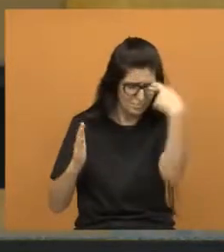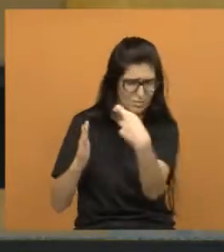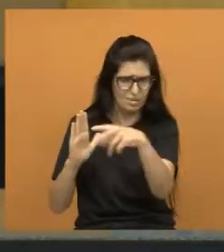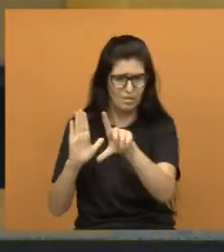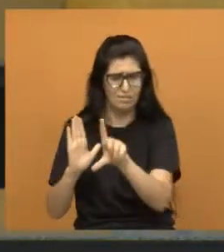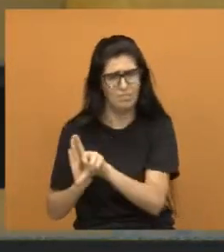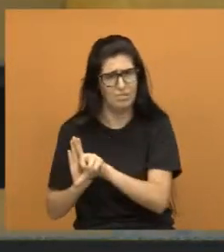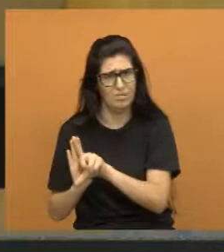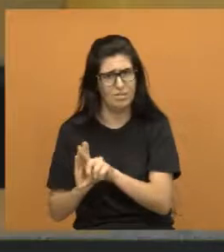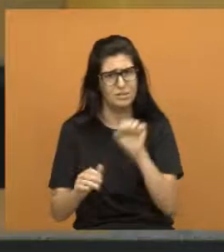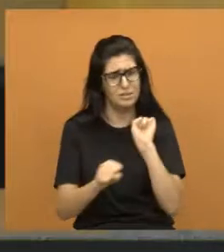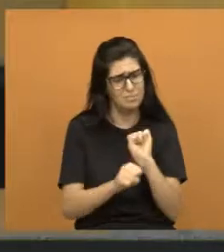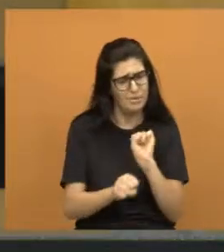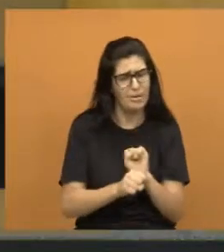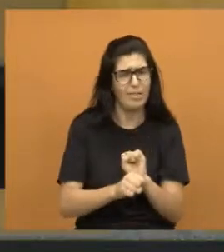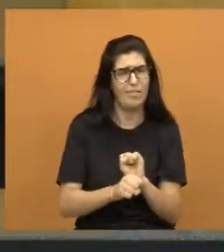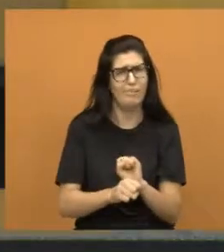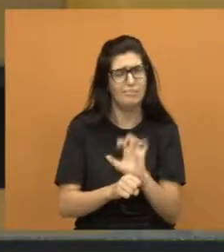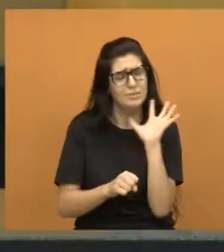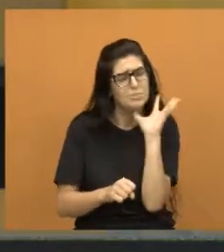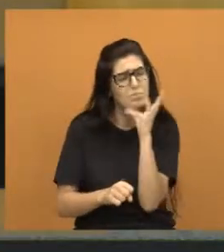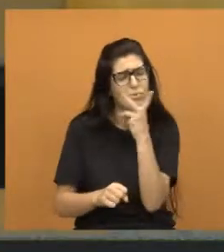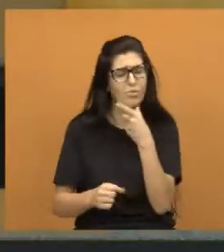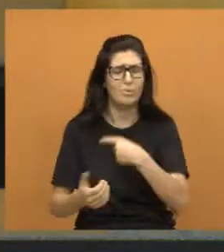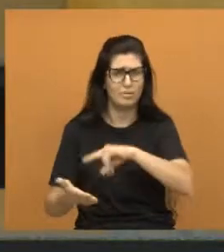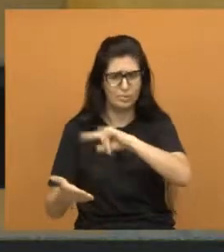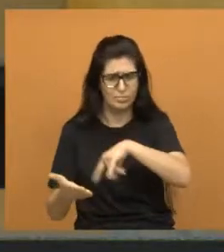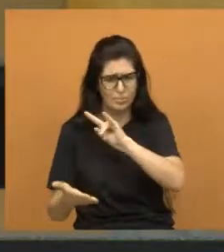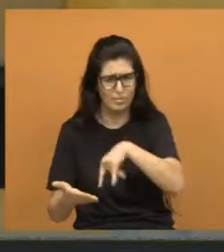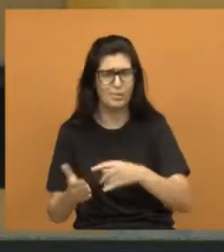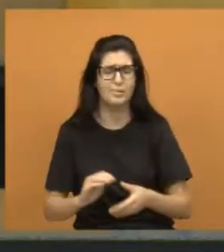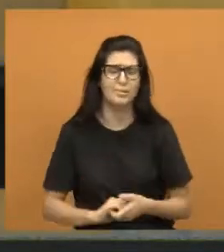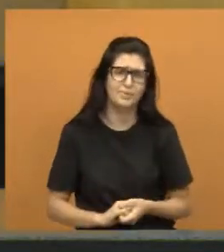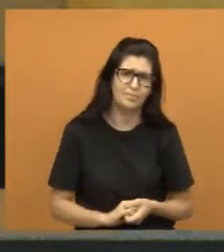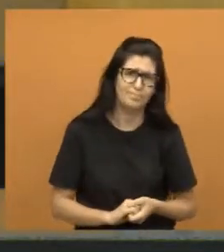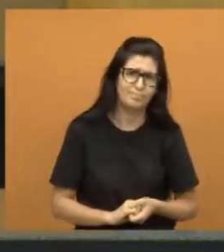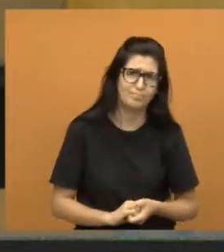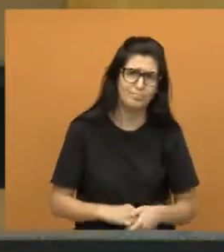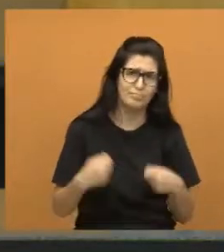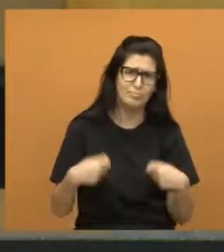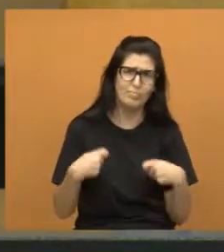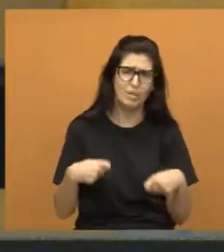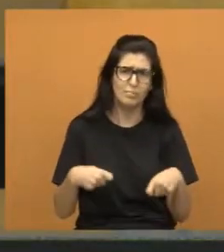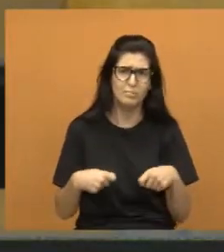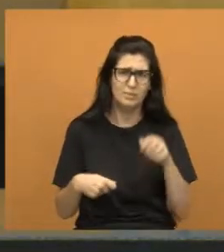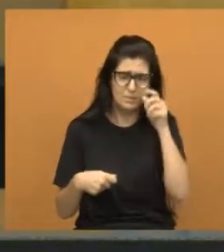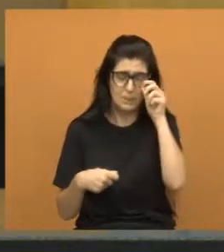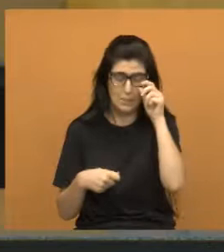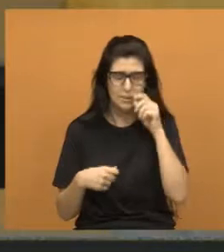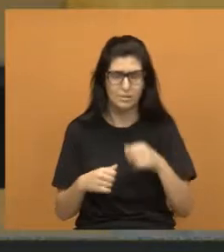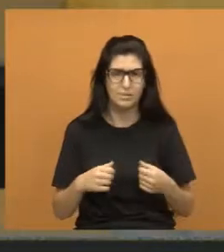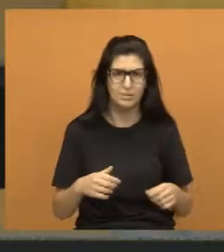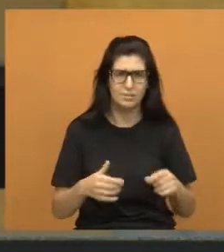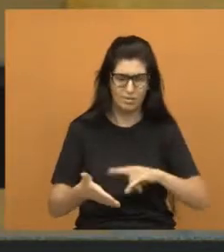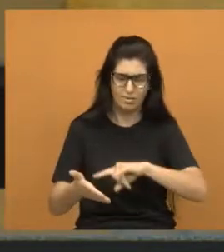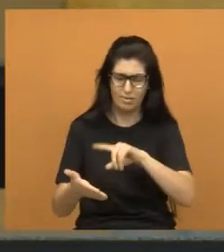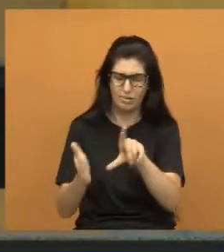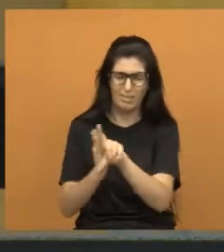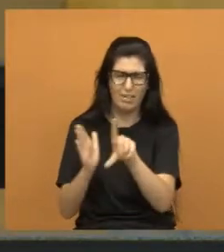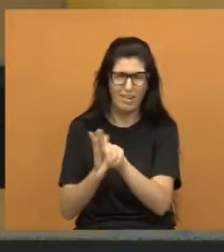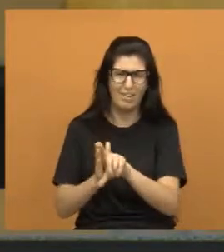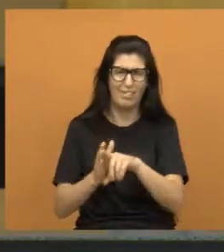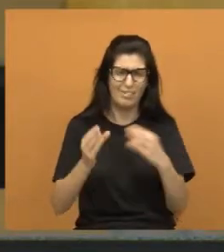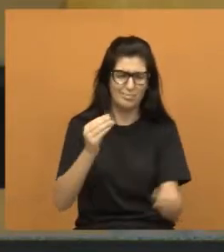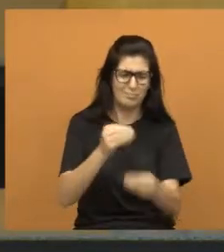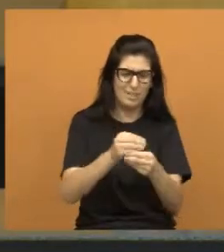que nós podemos fazer enquanto legisladores? A parar essas leis, porque há muito entrave dentro de uma lei, outra